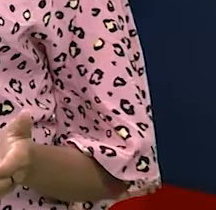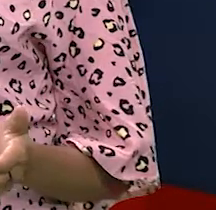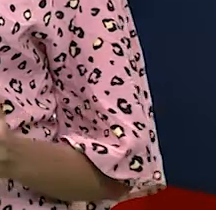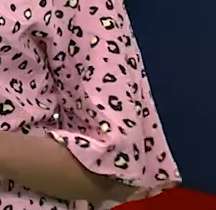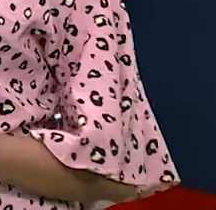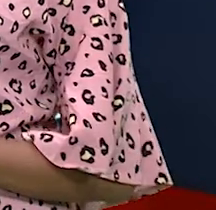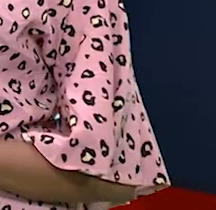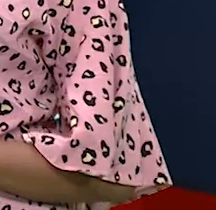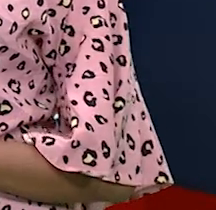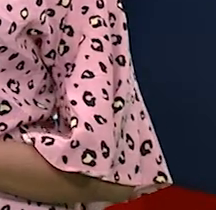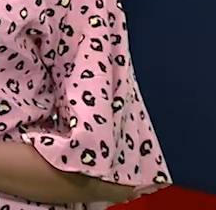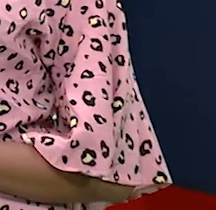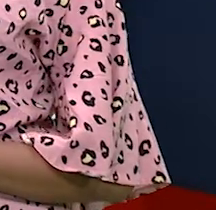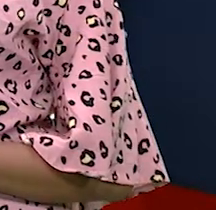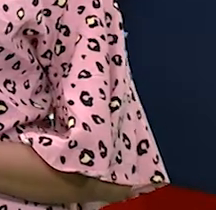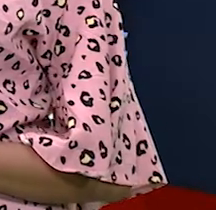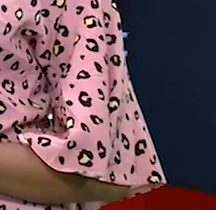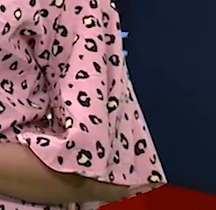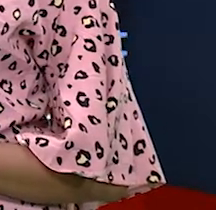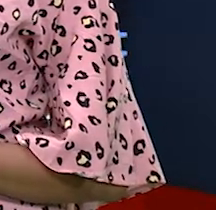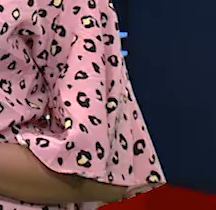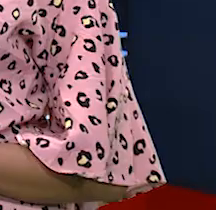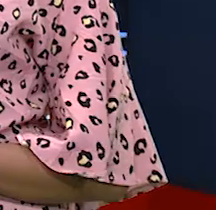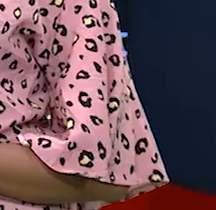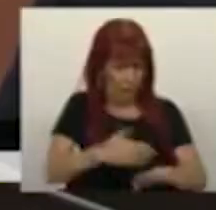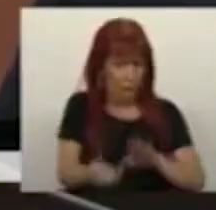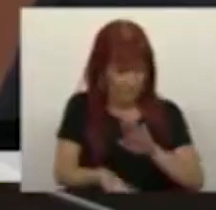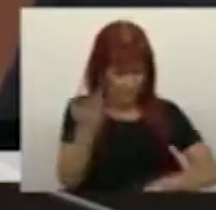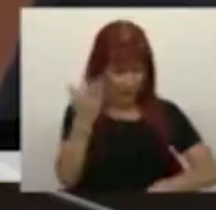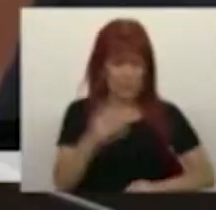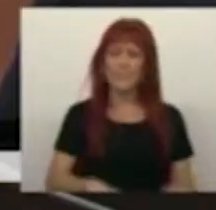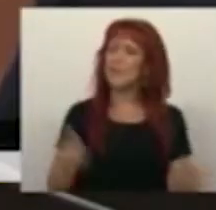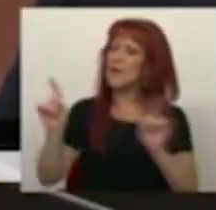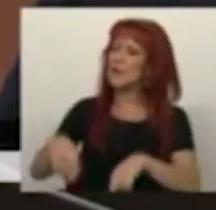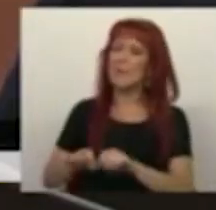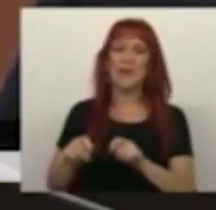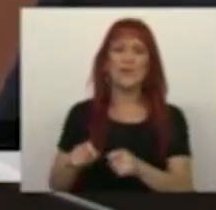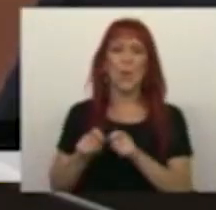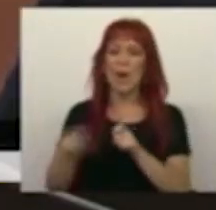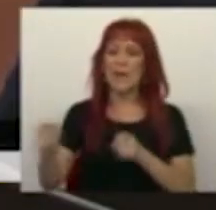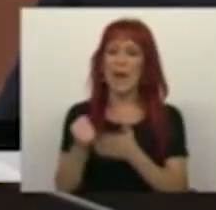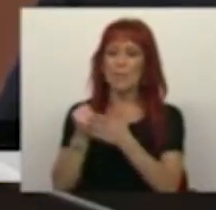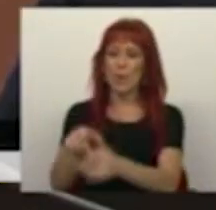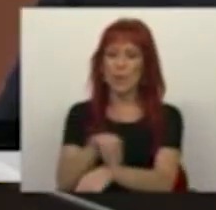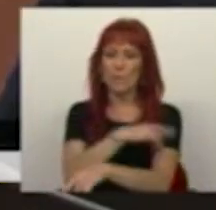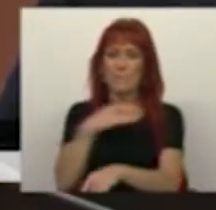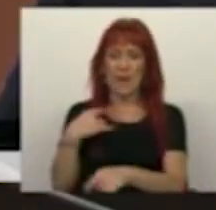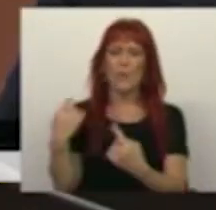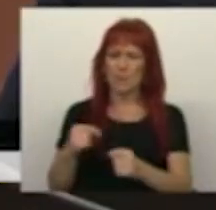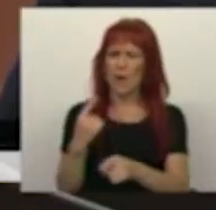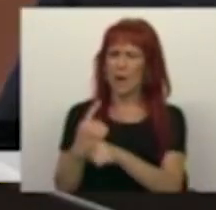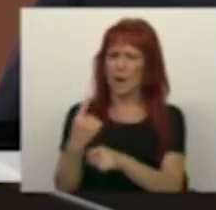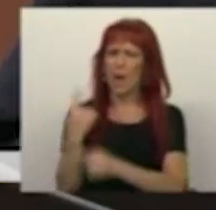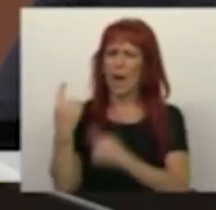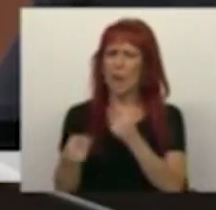se verificar a transmissão comunitária da infecção. O mesmo sobre a linha de apoio ao médico, porque continua a